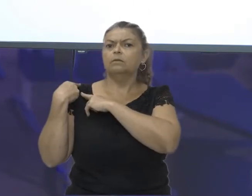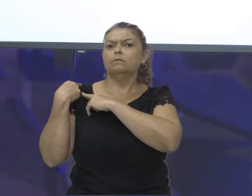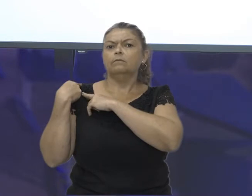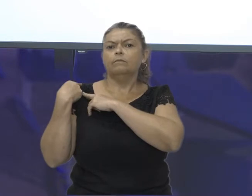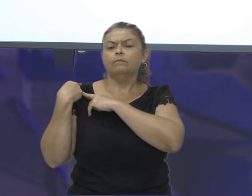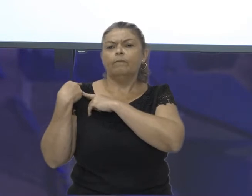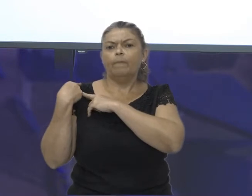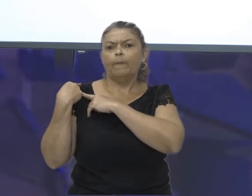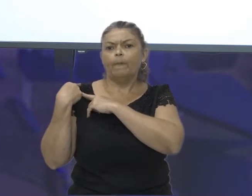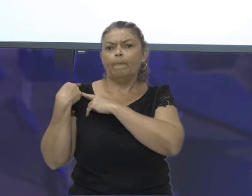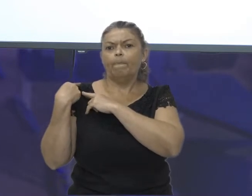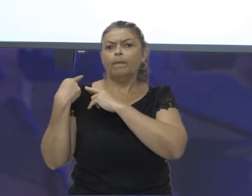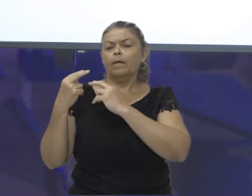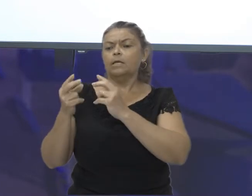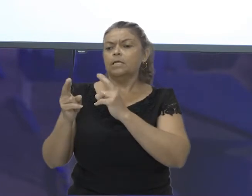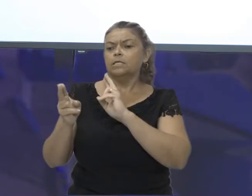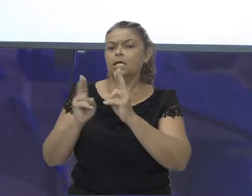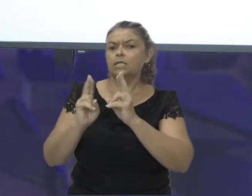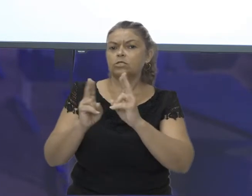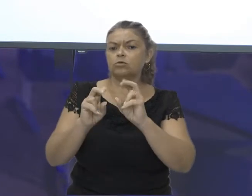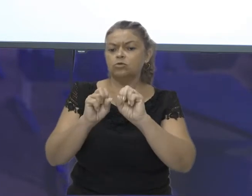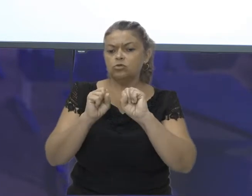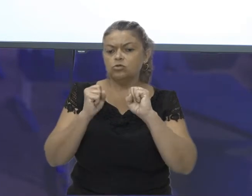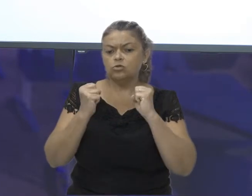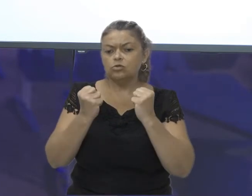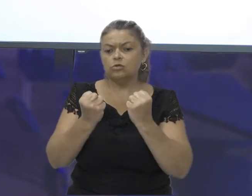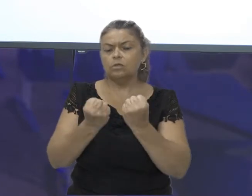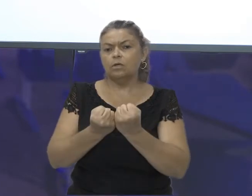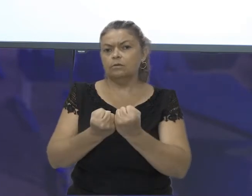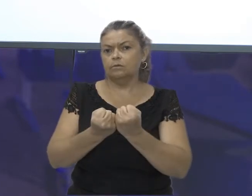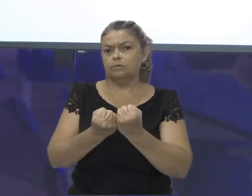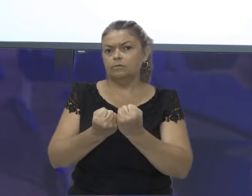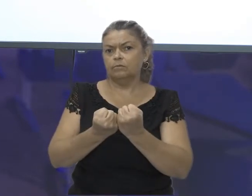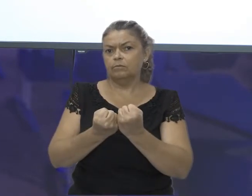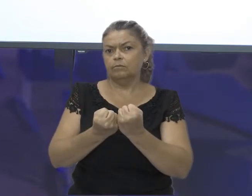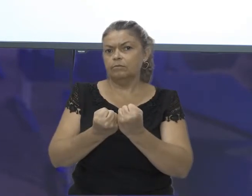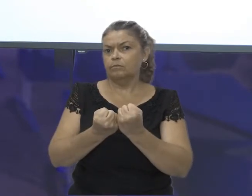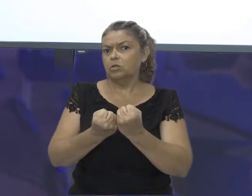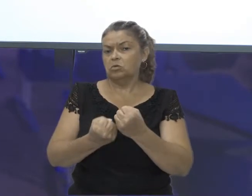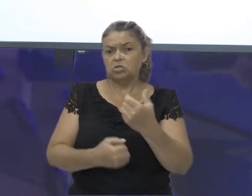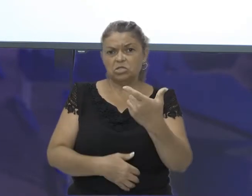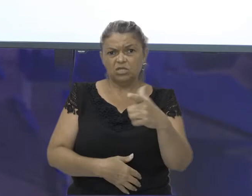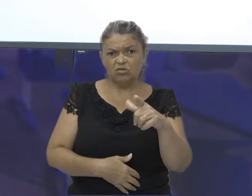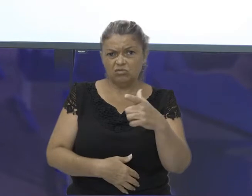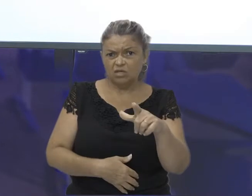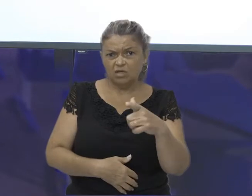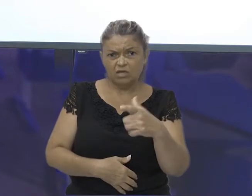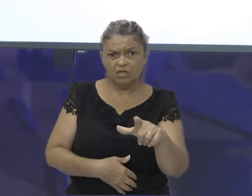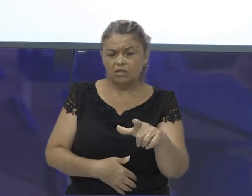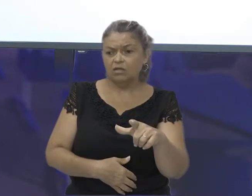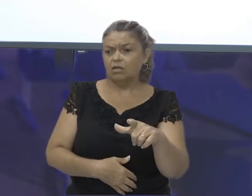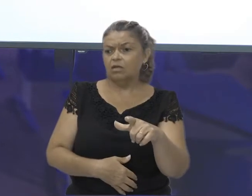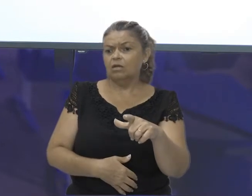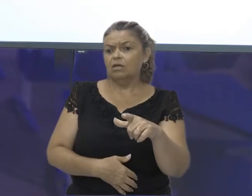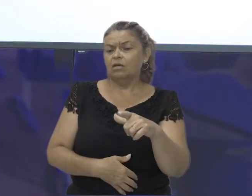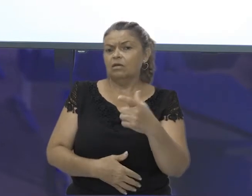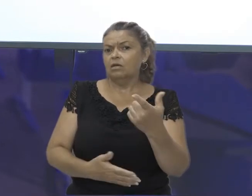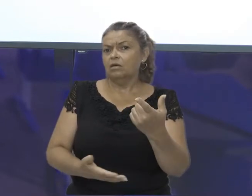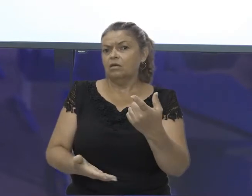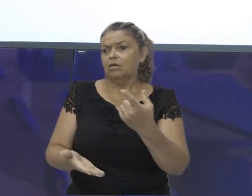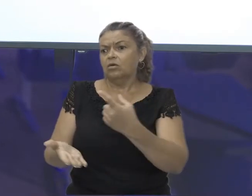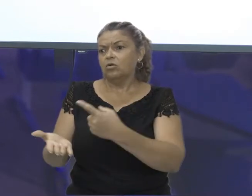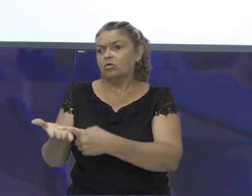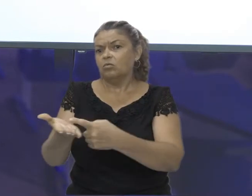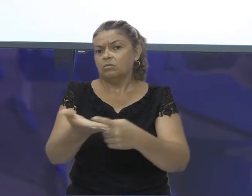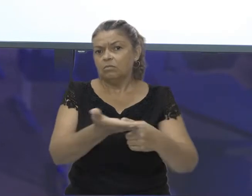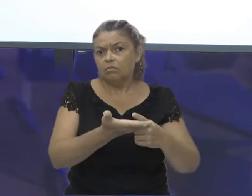é? Das relações sociais. Caso contrário, quando elas não acontecem, os conflitos geralmente vão